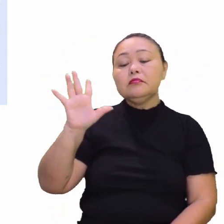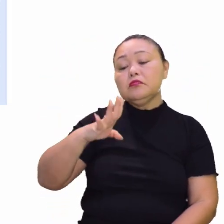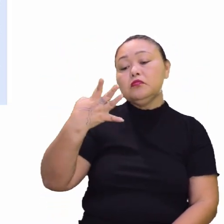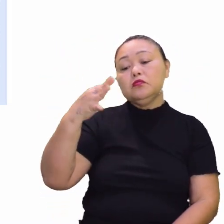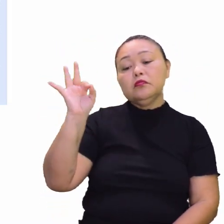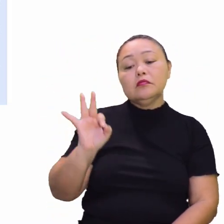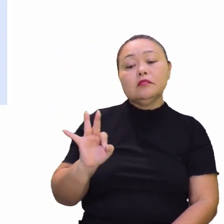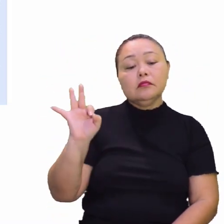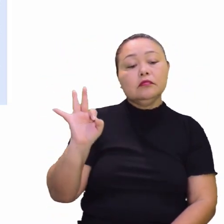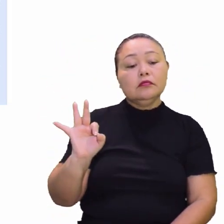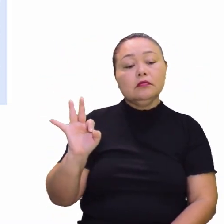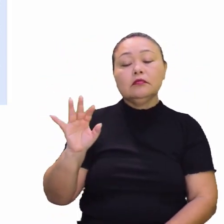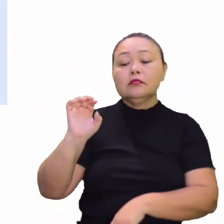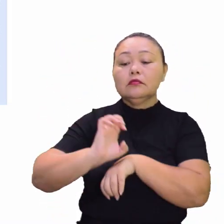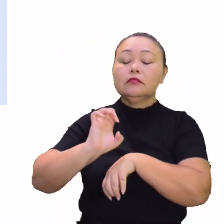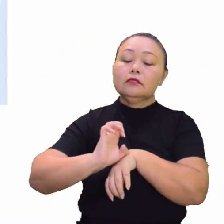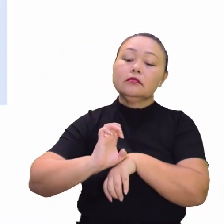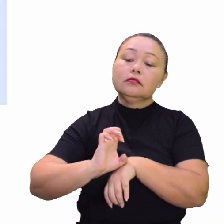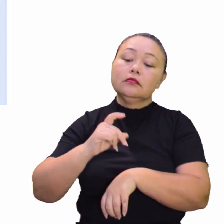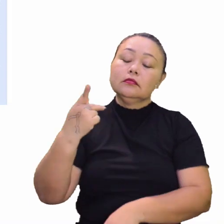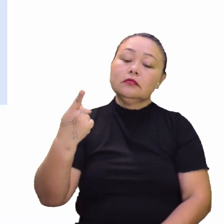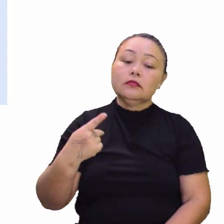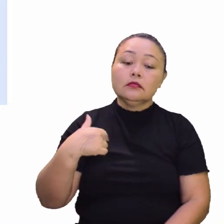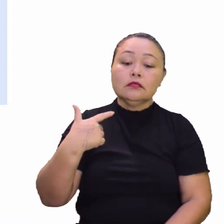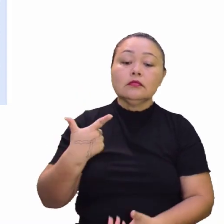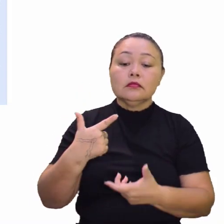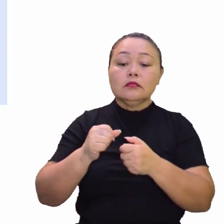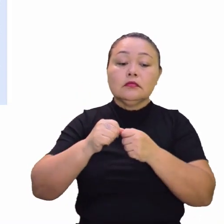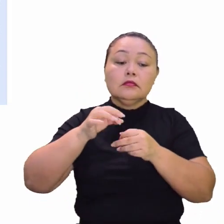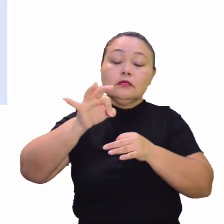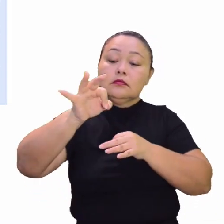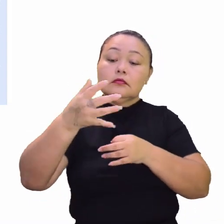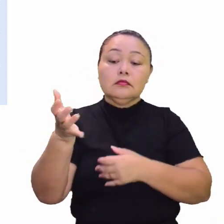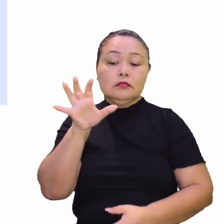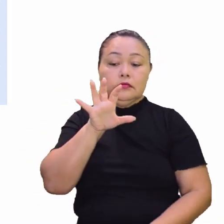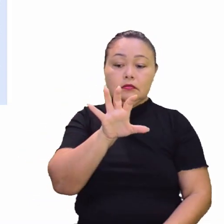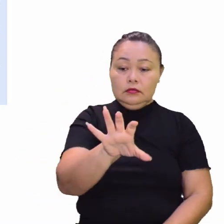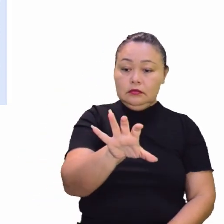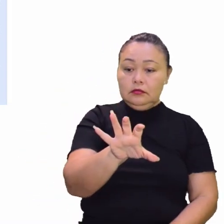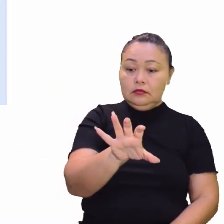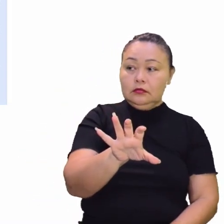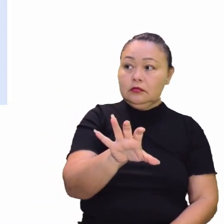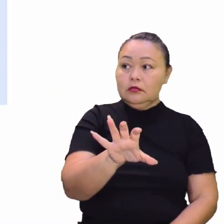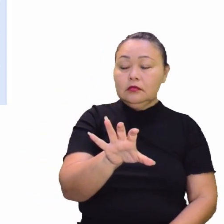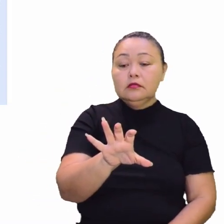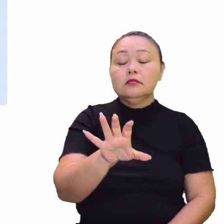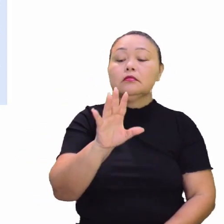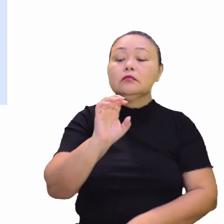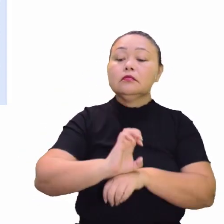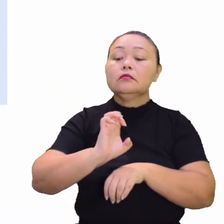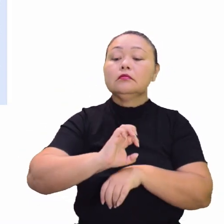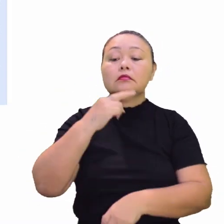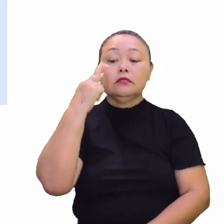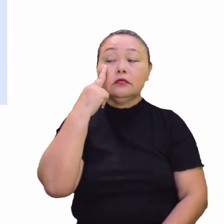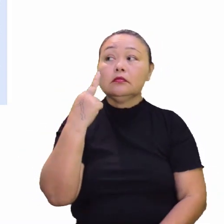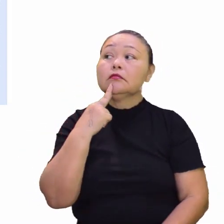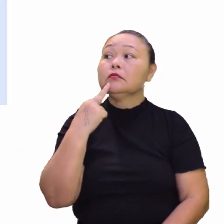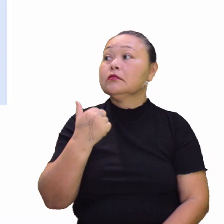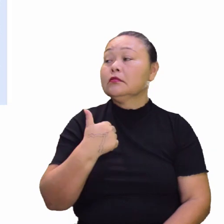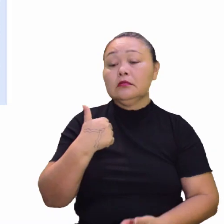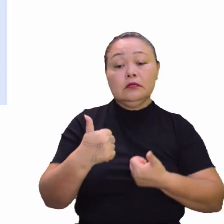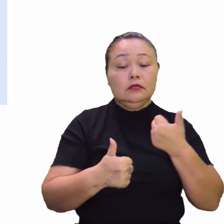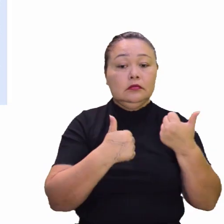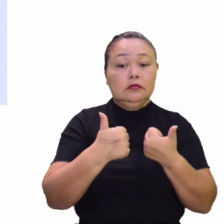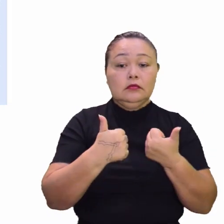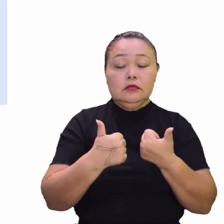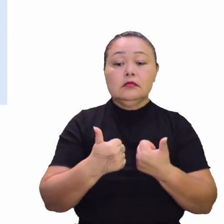cerca de 4% do estado, com maior extensão na área central de Rondônia.